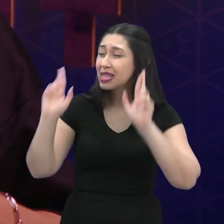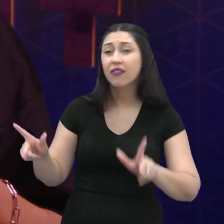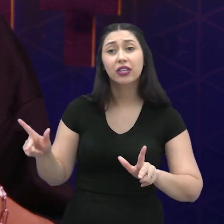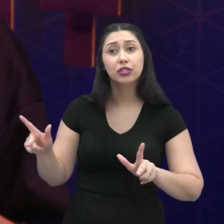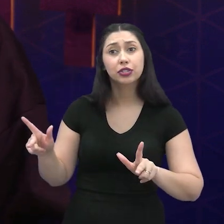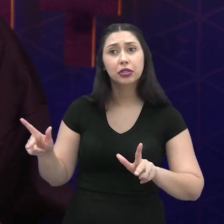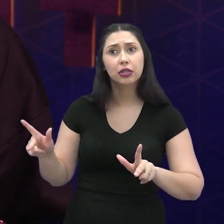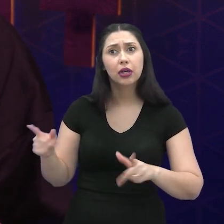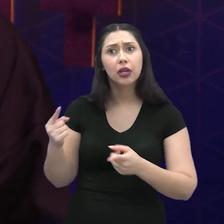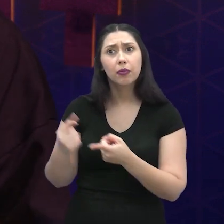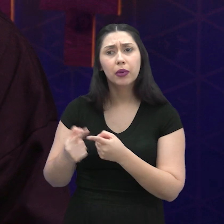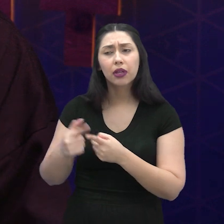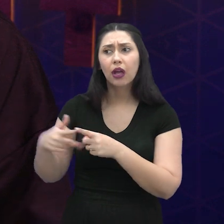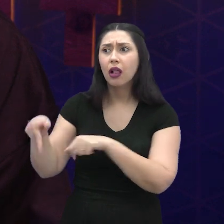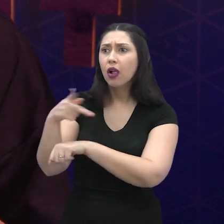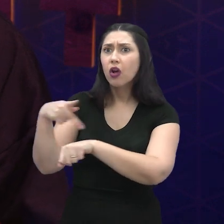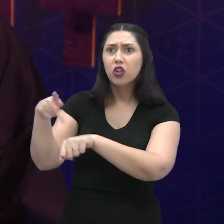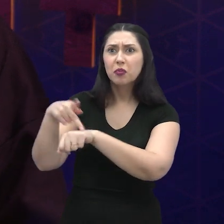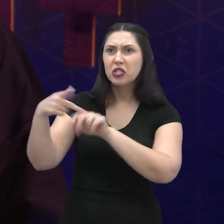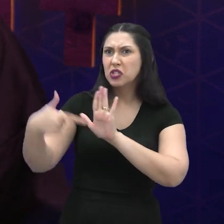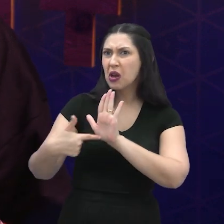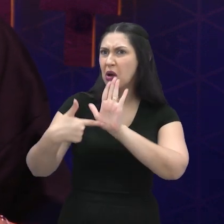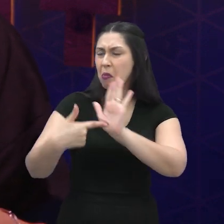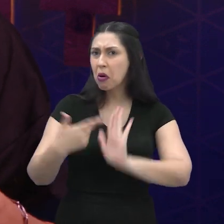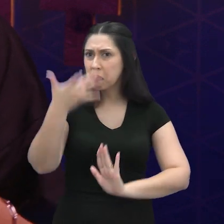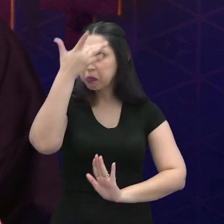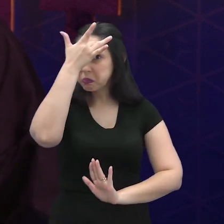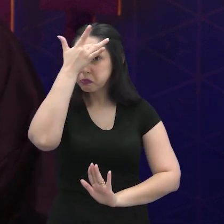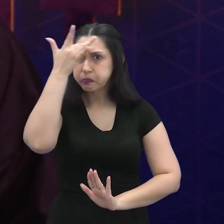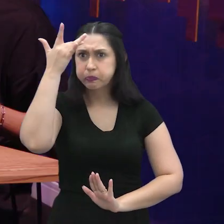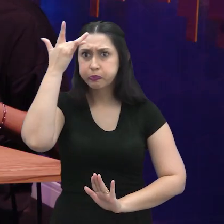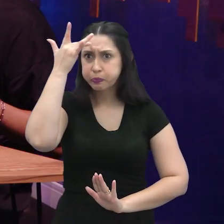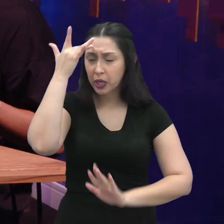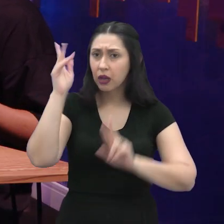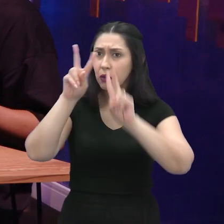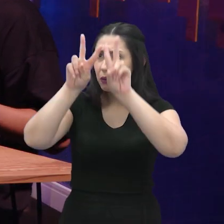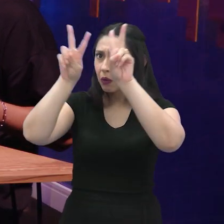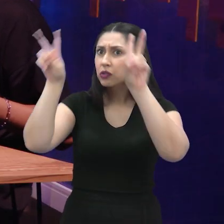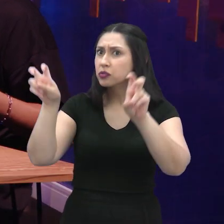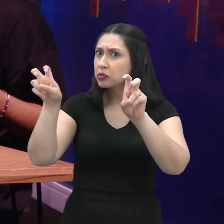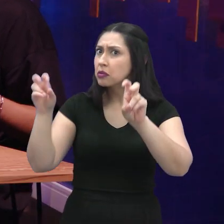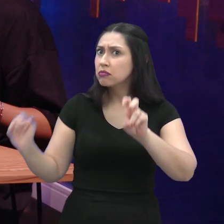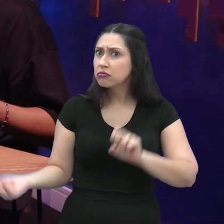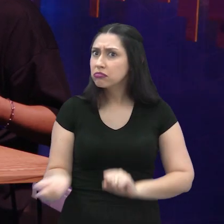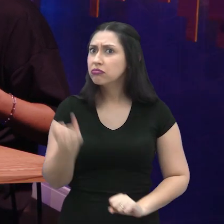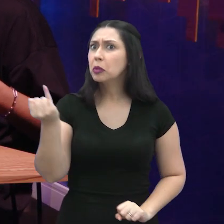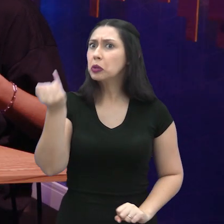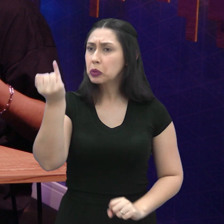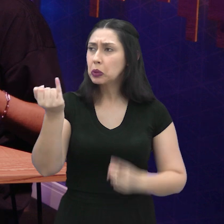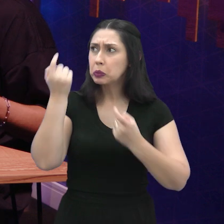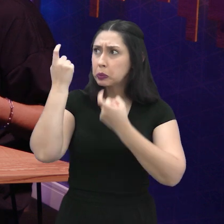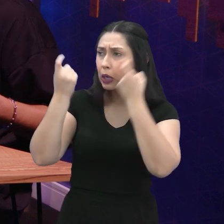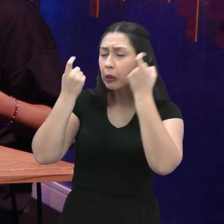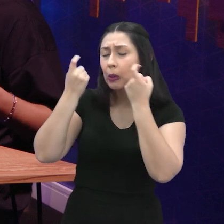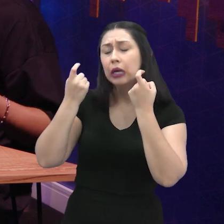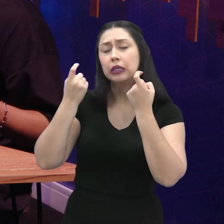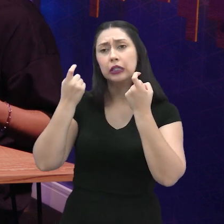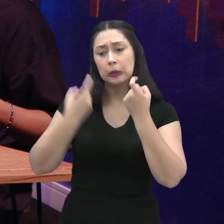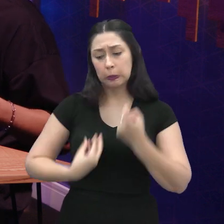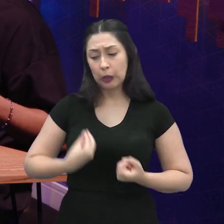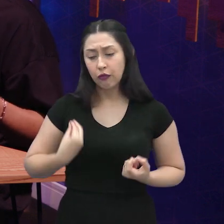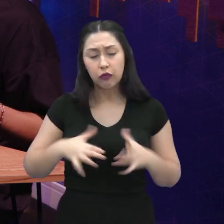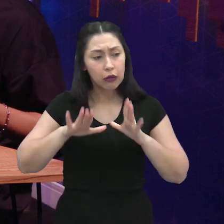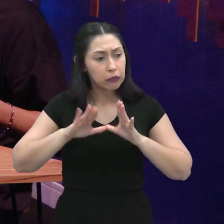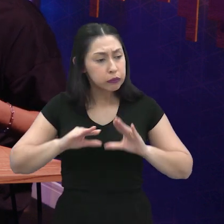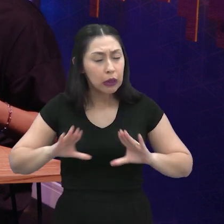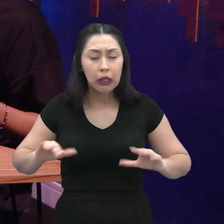nítido o contraponto, né? Esses países estão falando de saúde mental, que é um assunto super do momento, essa preocupação